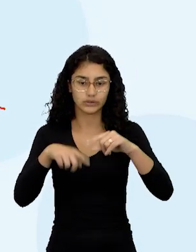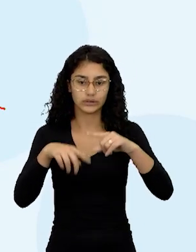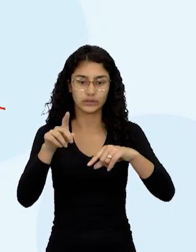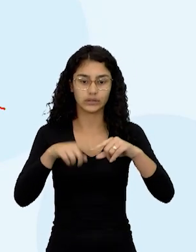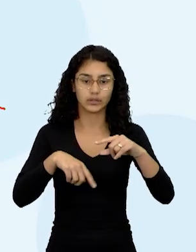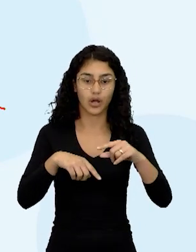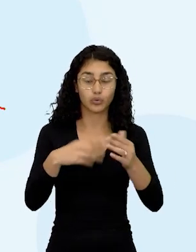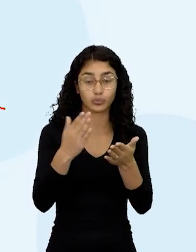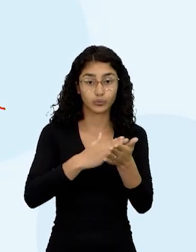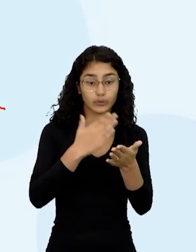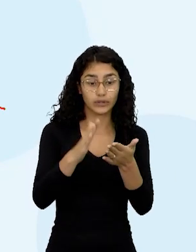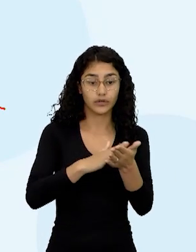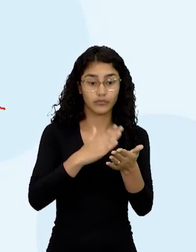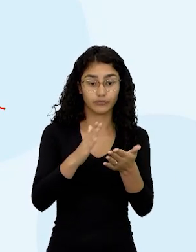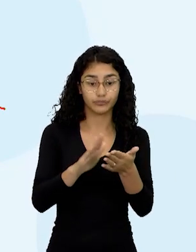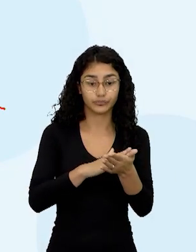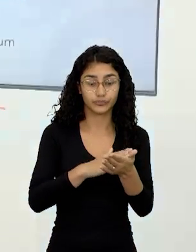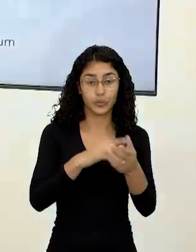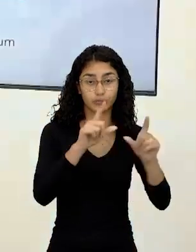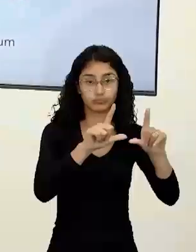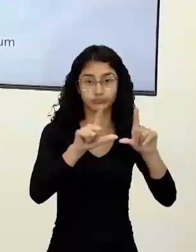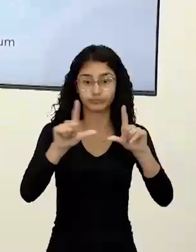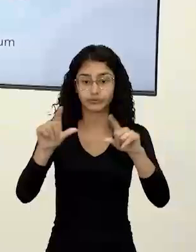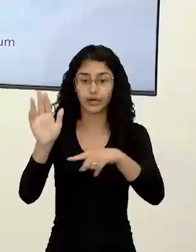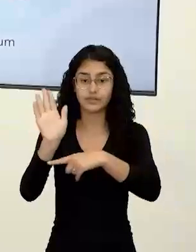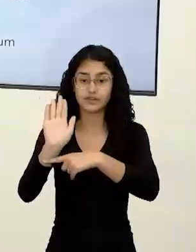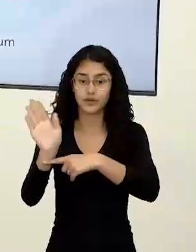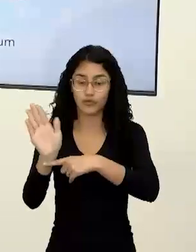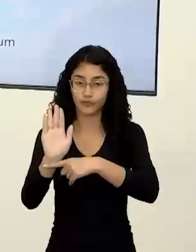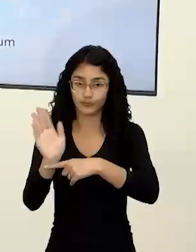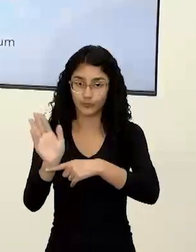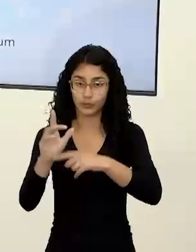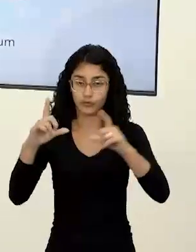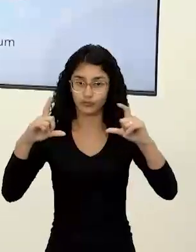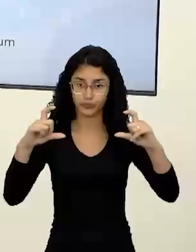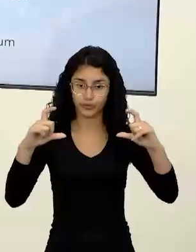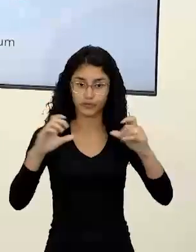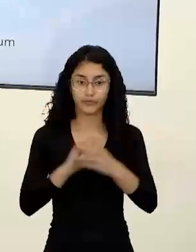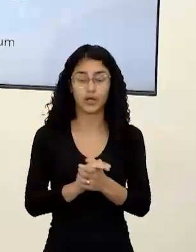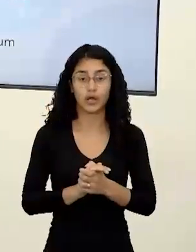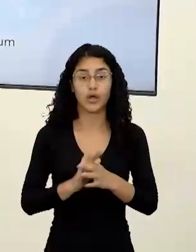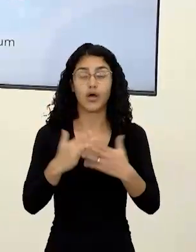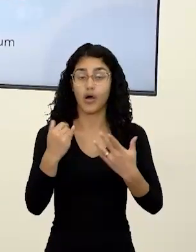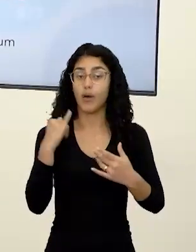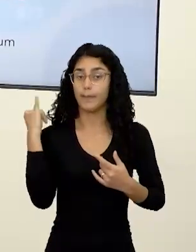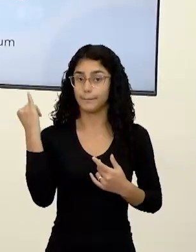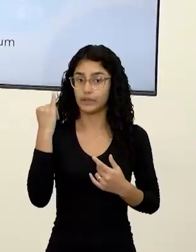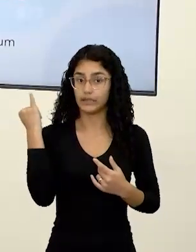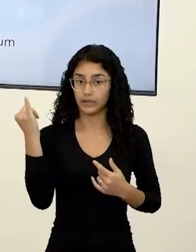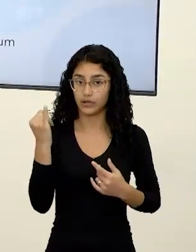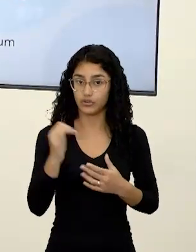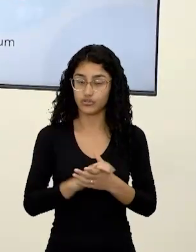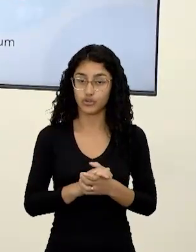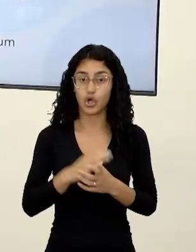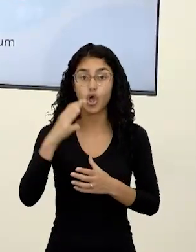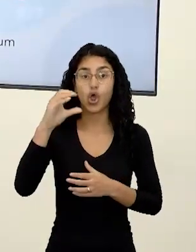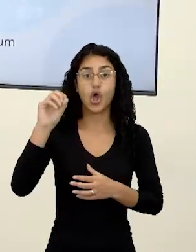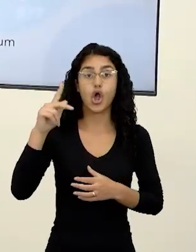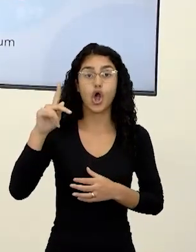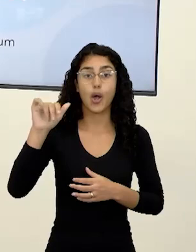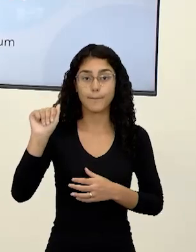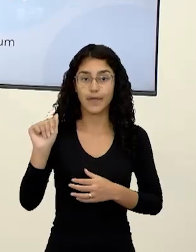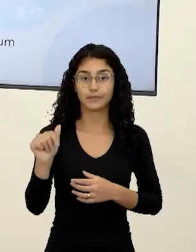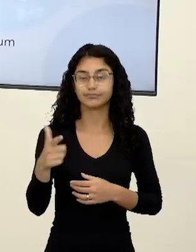de fotografia. Mais uma vez, que é muito importante, cópia não pode,